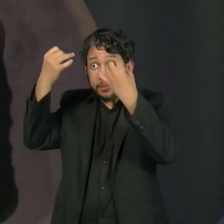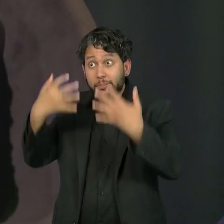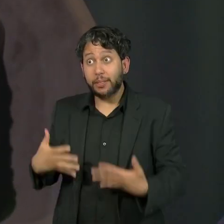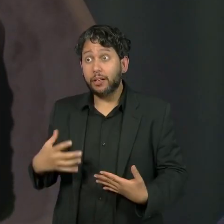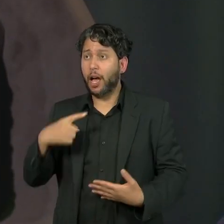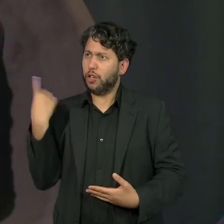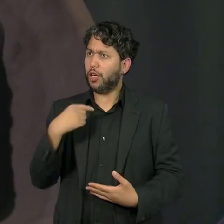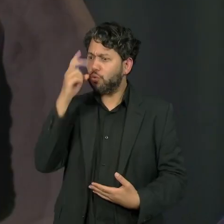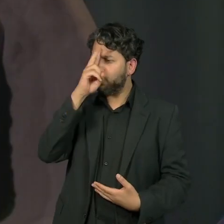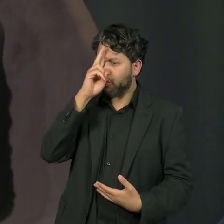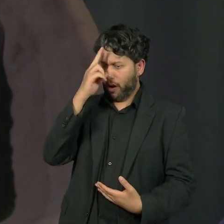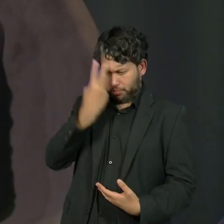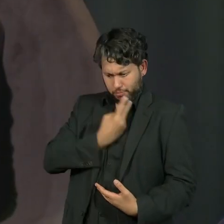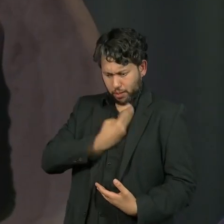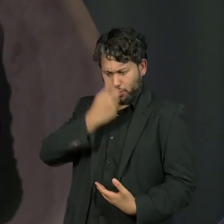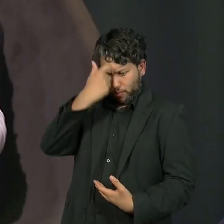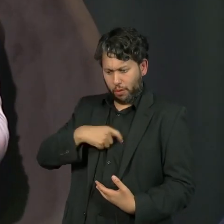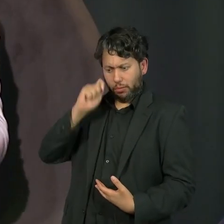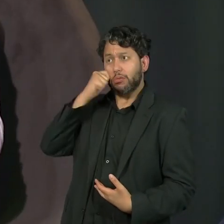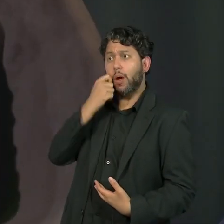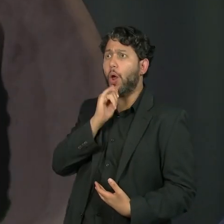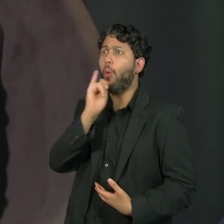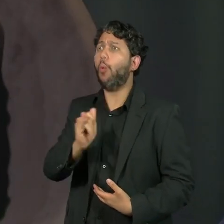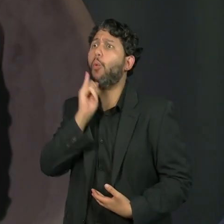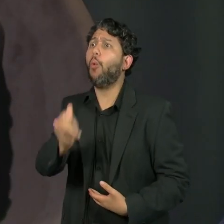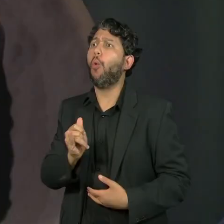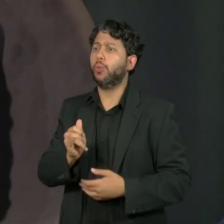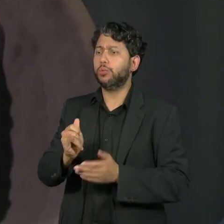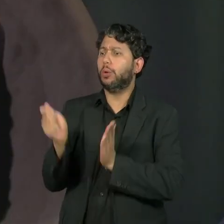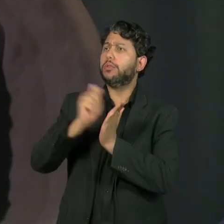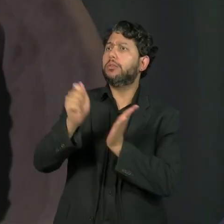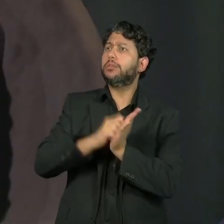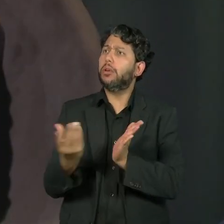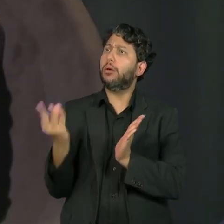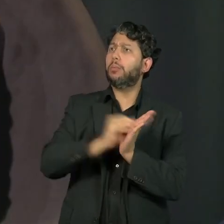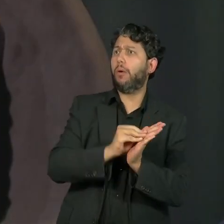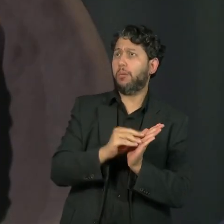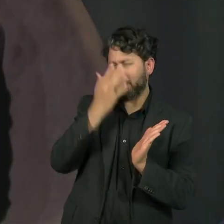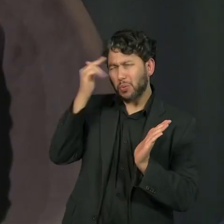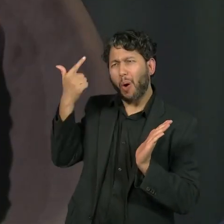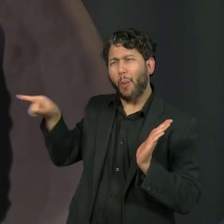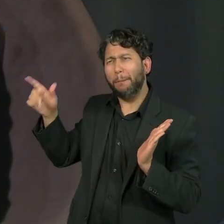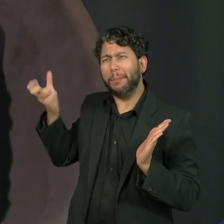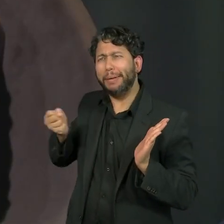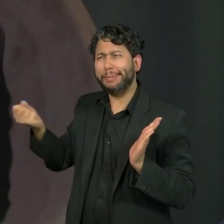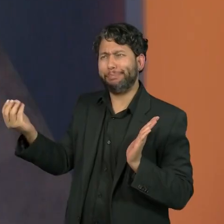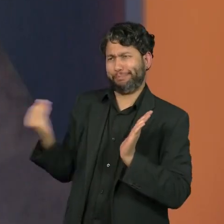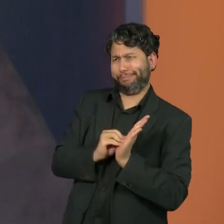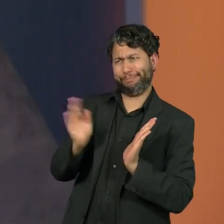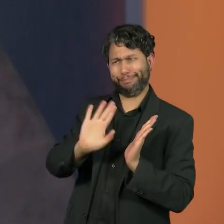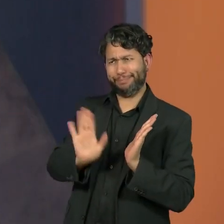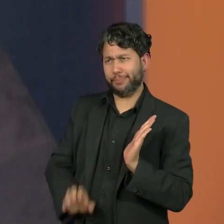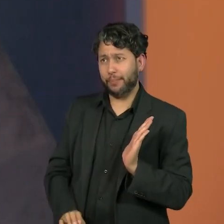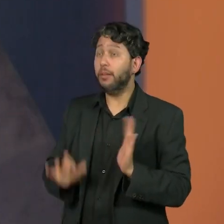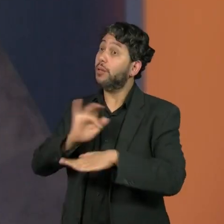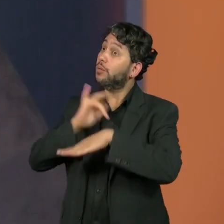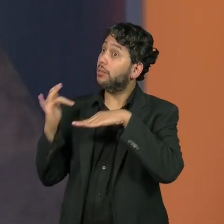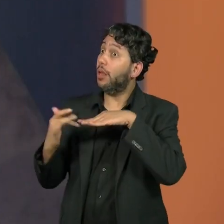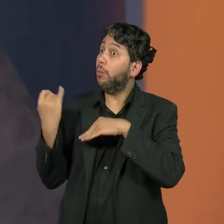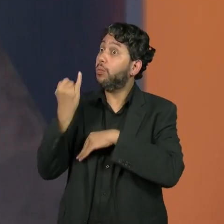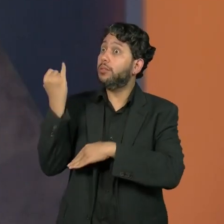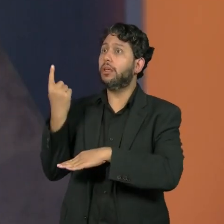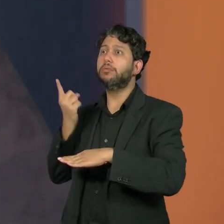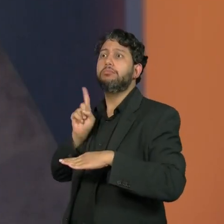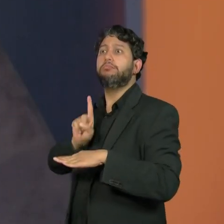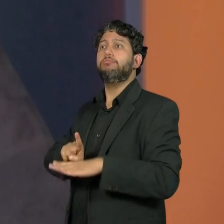se apoderar das narrativas para contar as histórias das maneiras corretas, assim. E as redes sociais têm sido fundamentais para isso, que é o momento que realmente